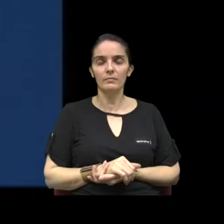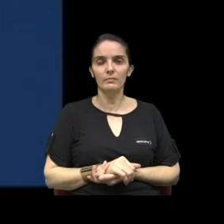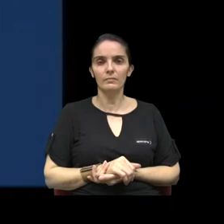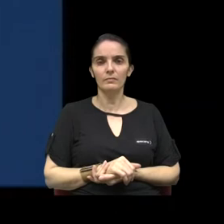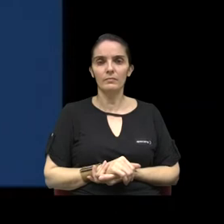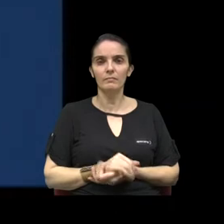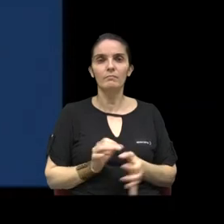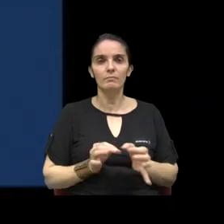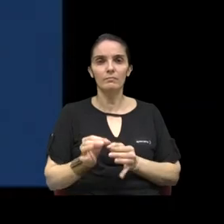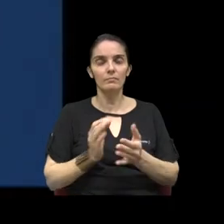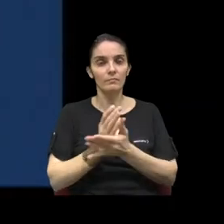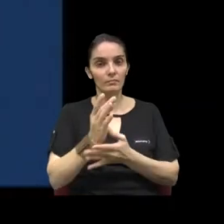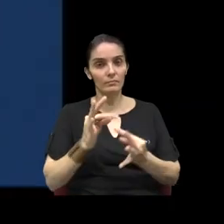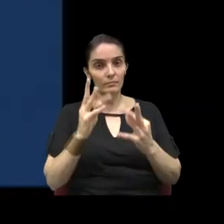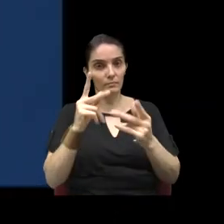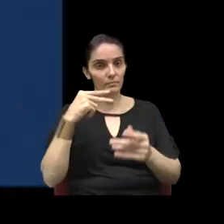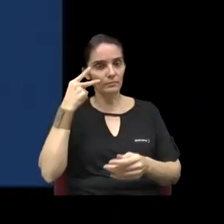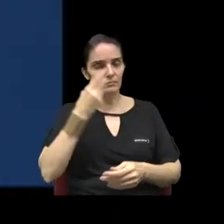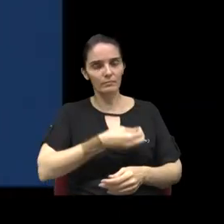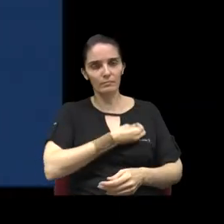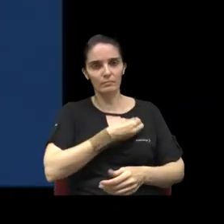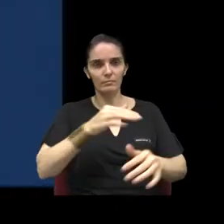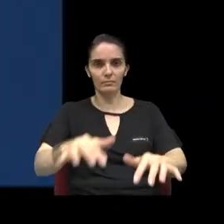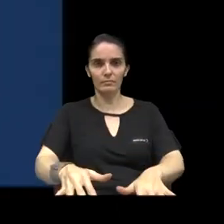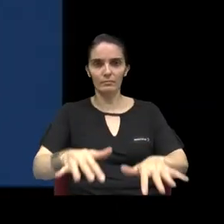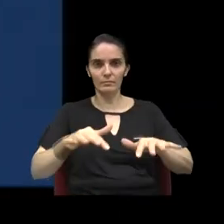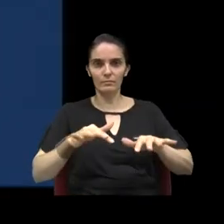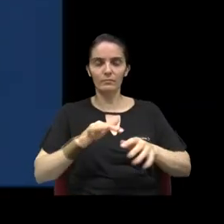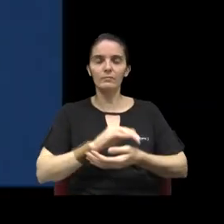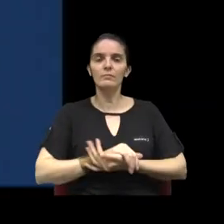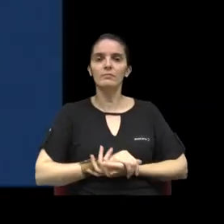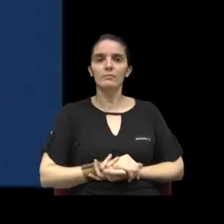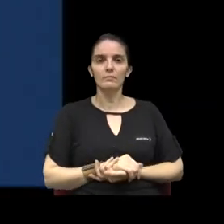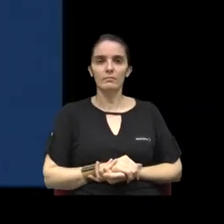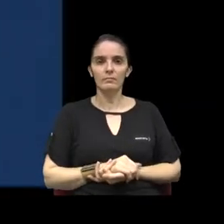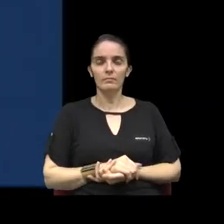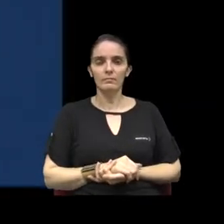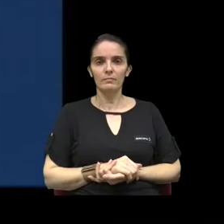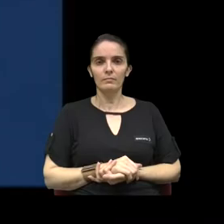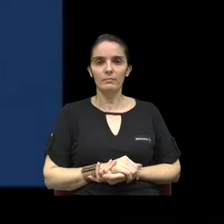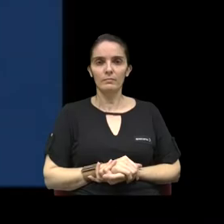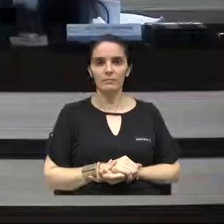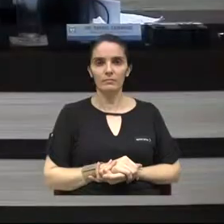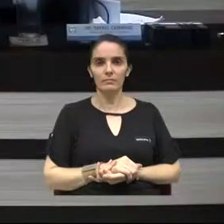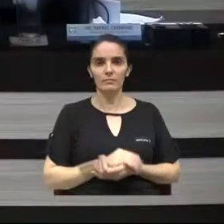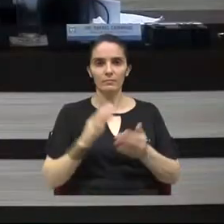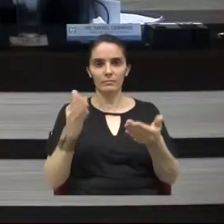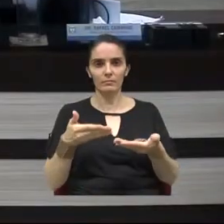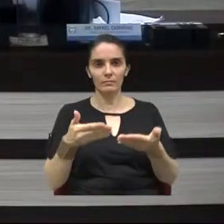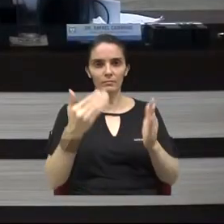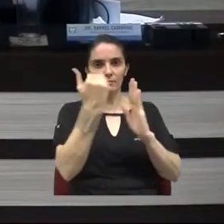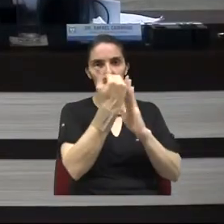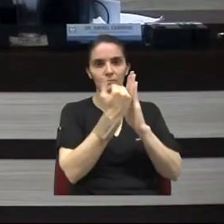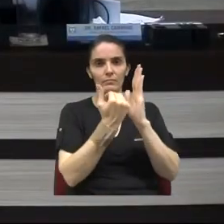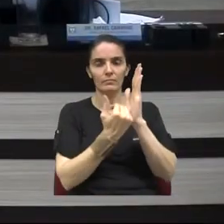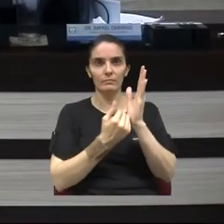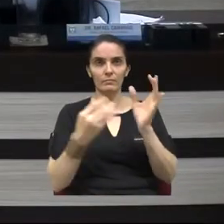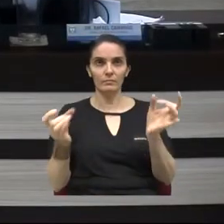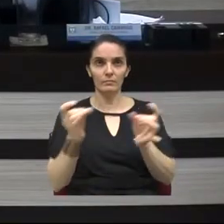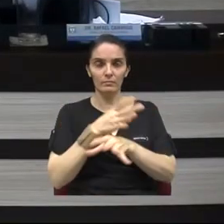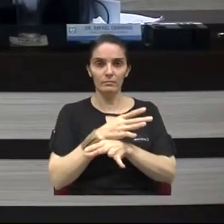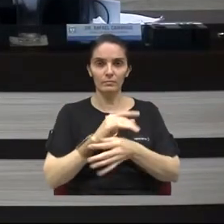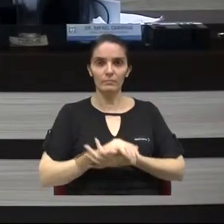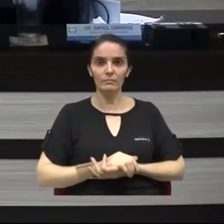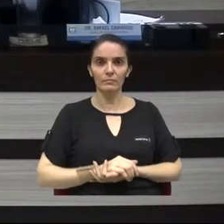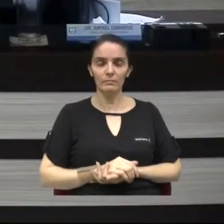O projeto foi aprovado por todos os vereadores presentes no plenário. Encerrada a questão pauta. Questão de ordem, presidente. Uma questão